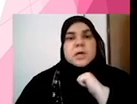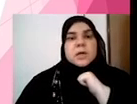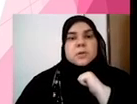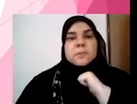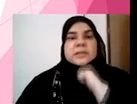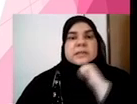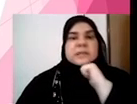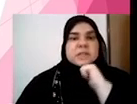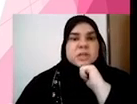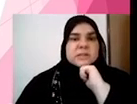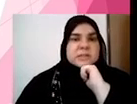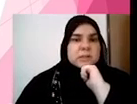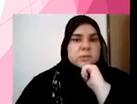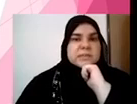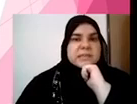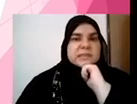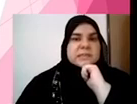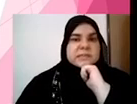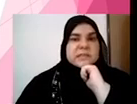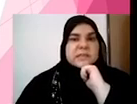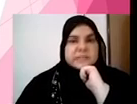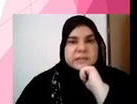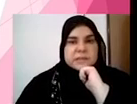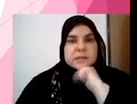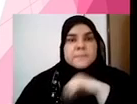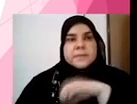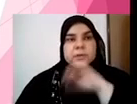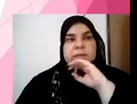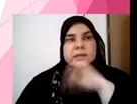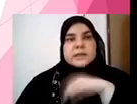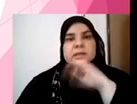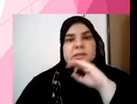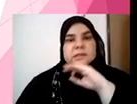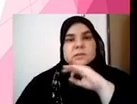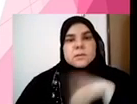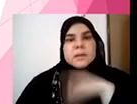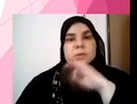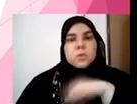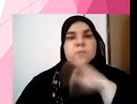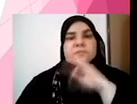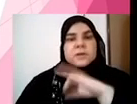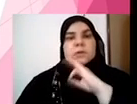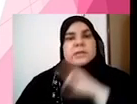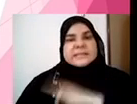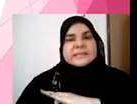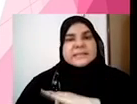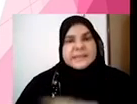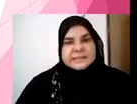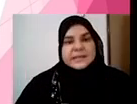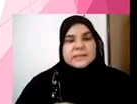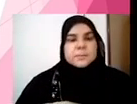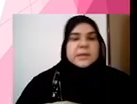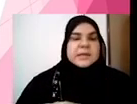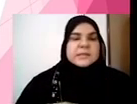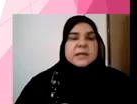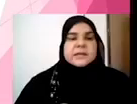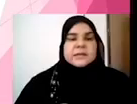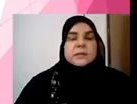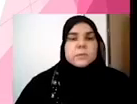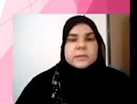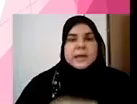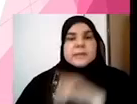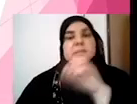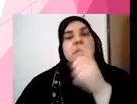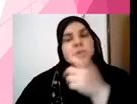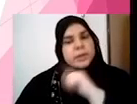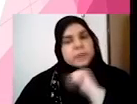exemplo, eu não poderia ter deixado escrito 166. Eu teria que transformar em 1,66, porque aí estaria